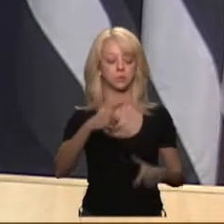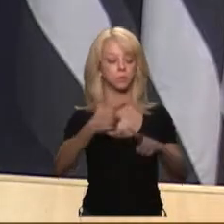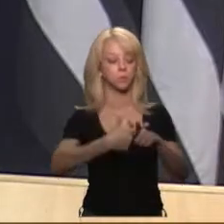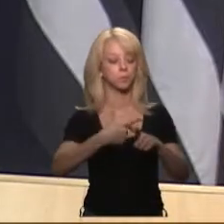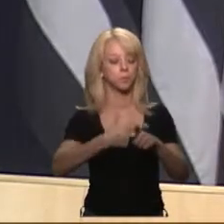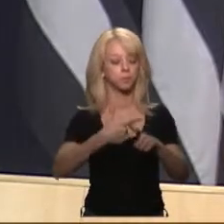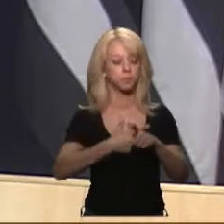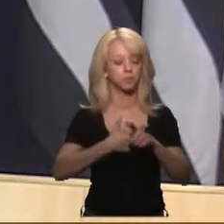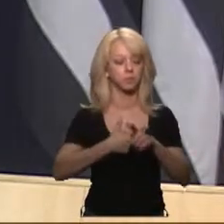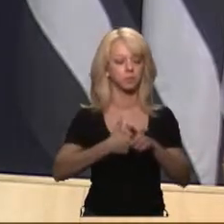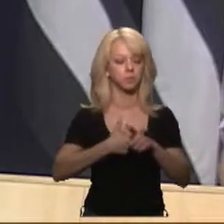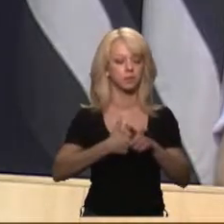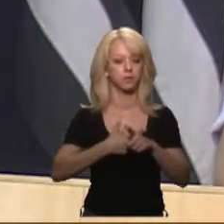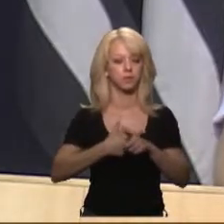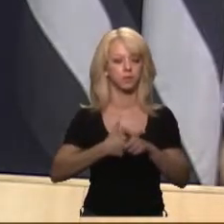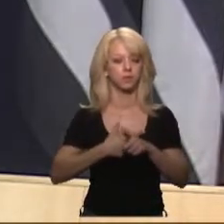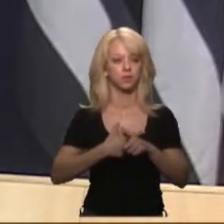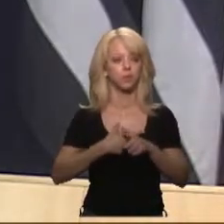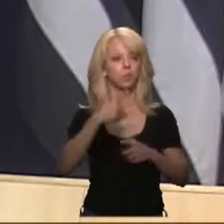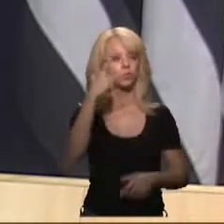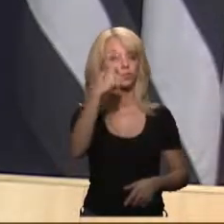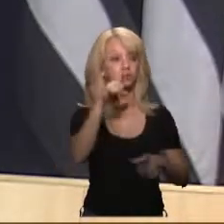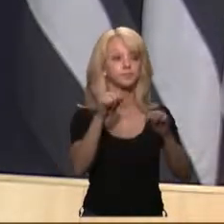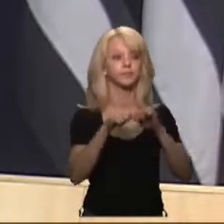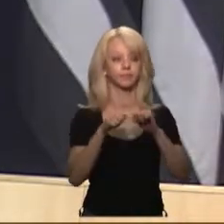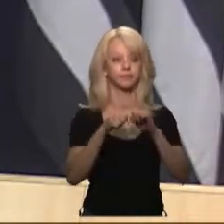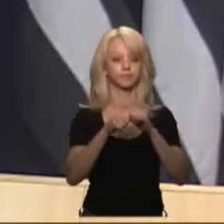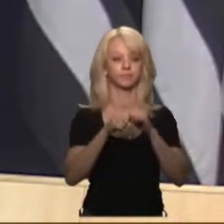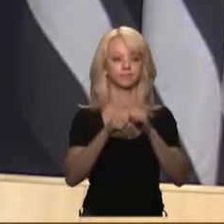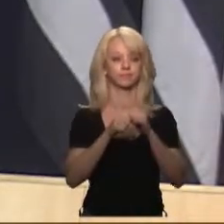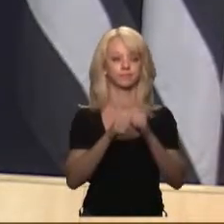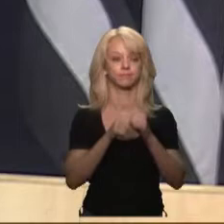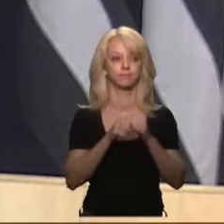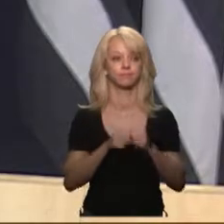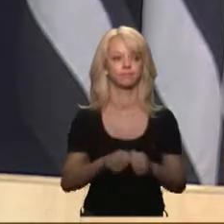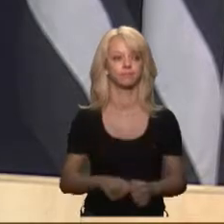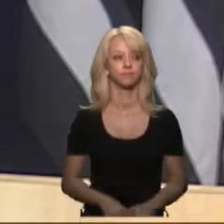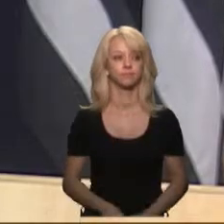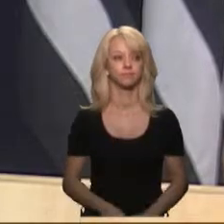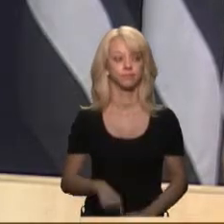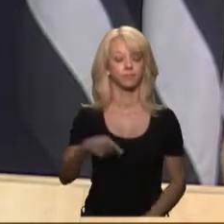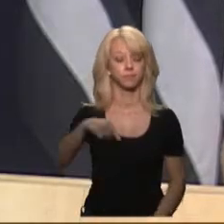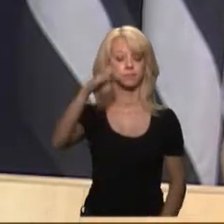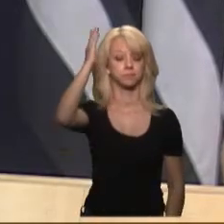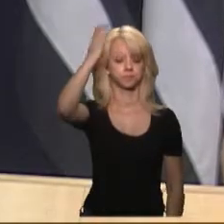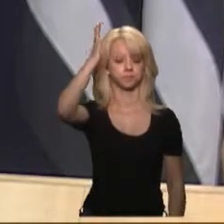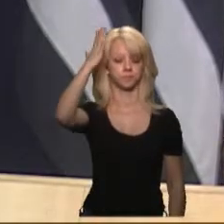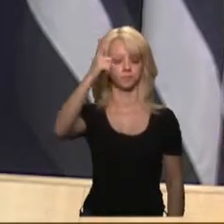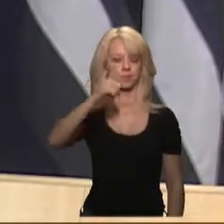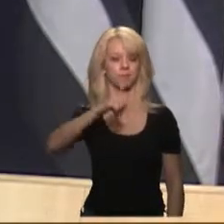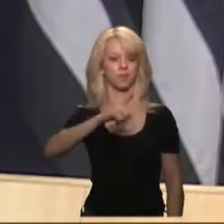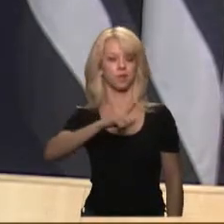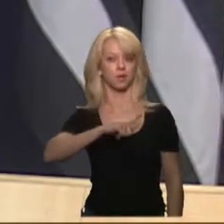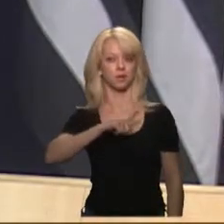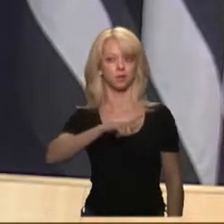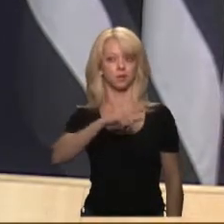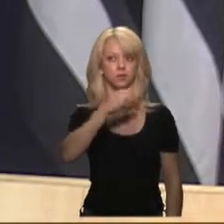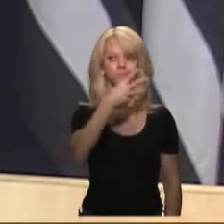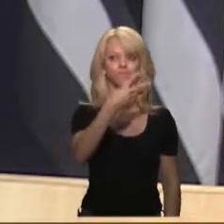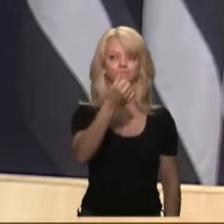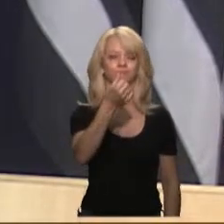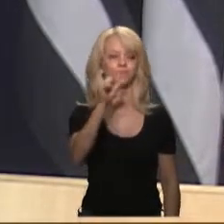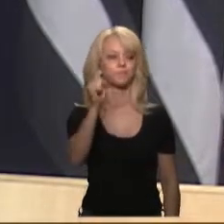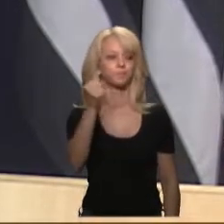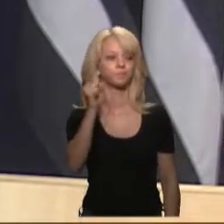sociedade? E eu falo isso porque Taubaté, uma cidade de 368 anos, vereador Luizinho, já foi palco